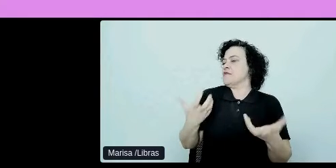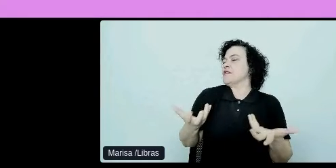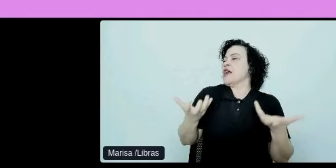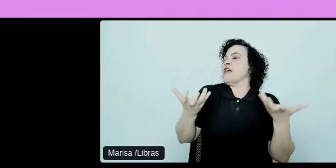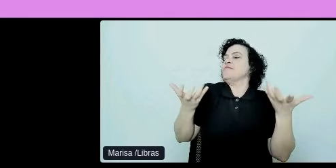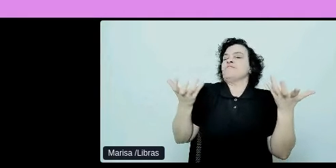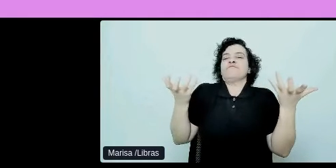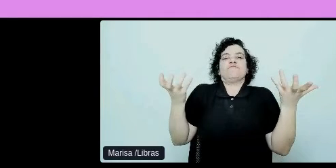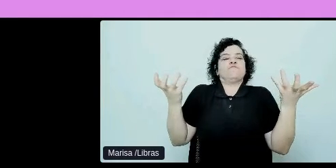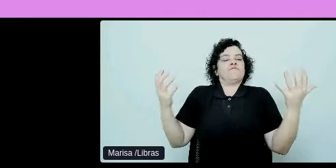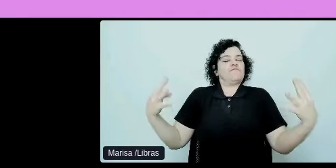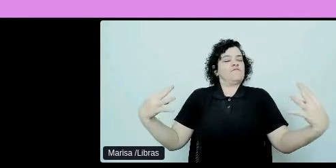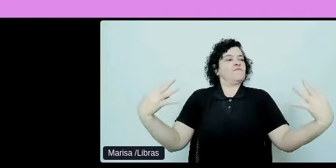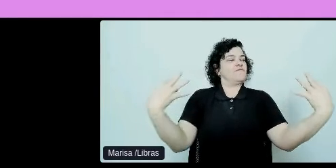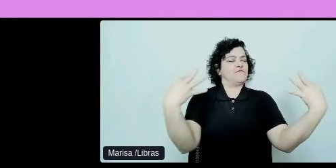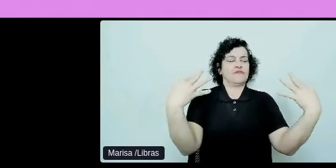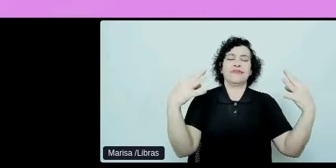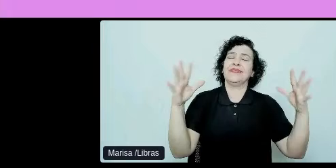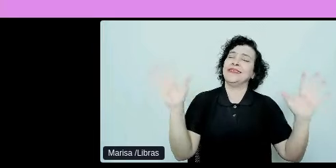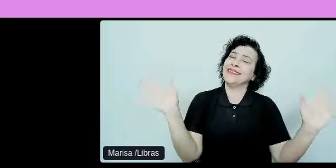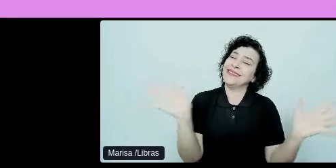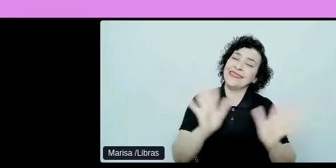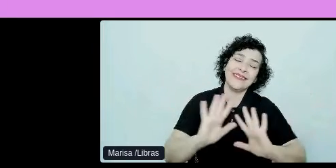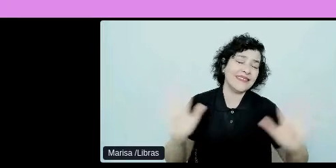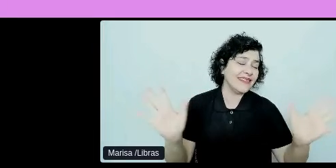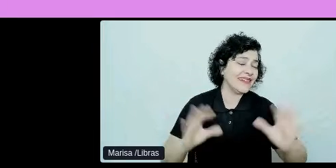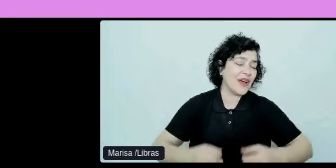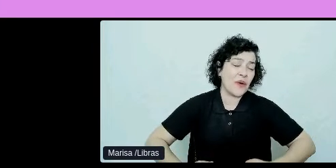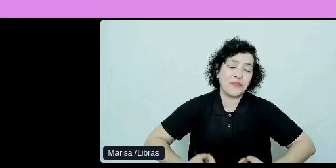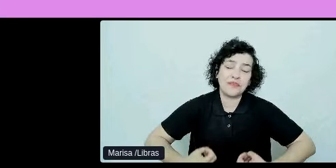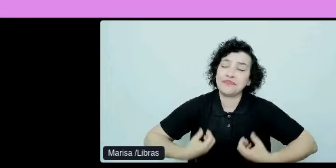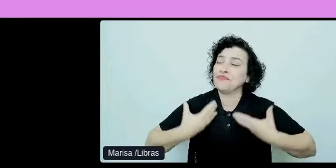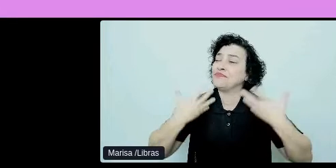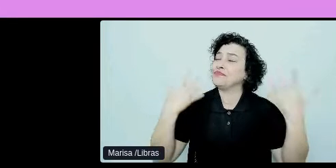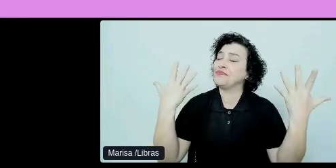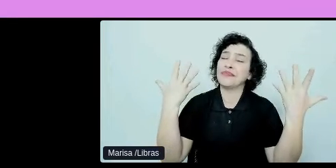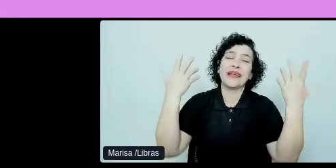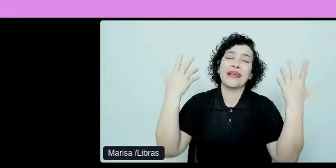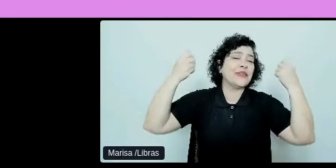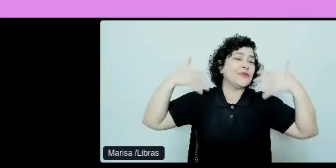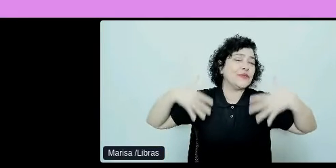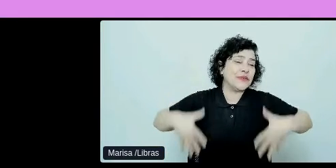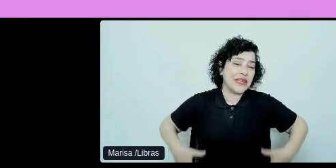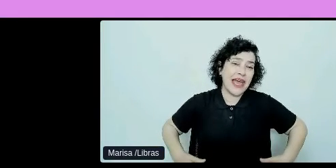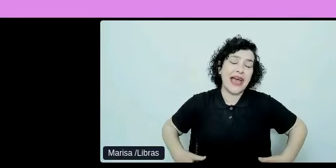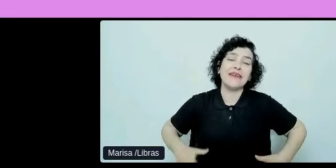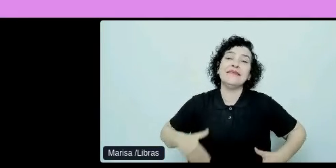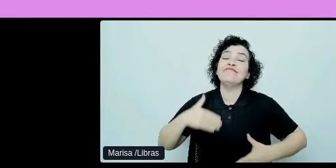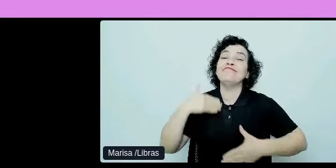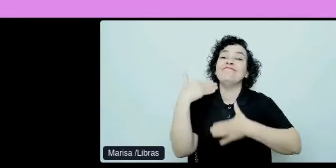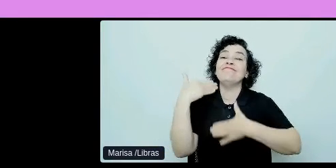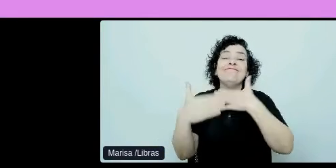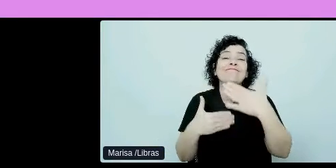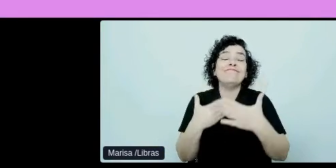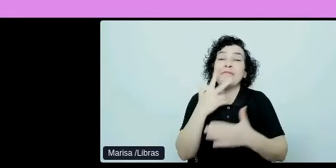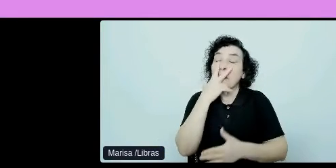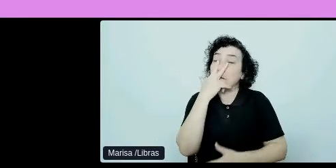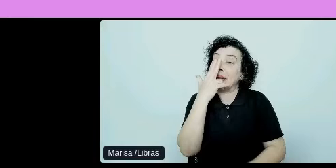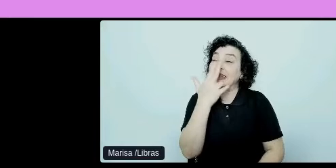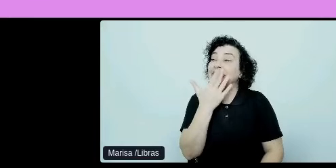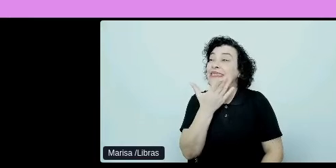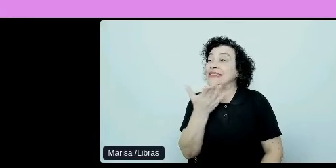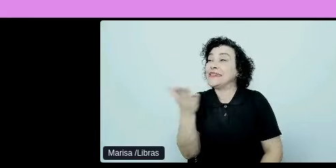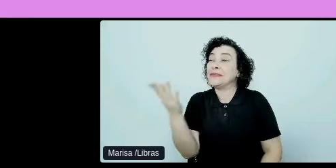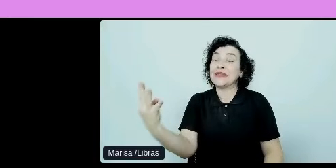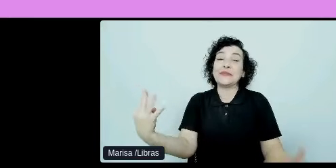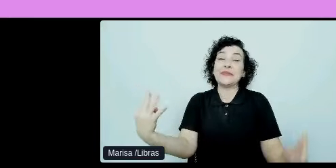quero mostrar que eu sei alguma coisa, não, é algo muito natural para mim, é só o jeito que sai, acabo passando a impressão errada.